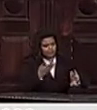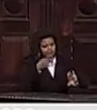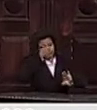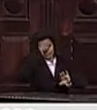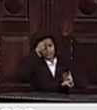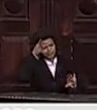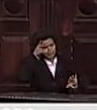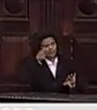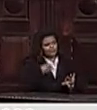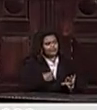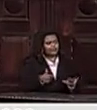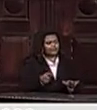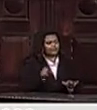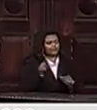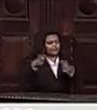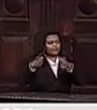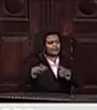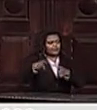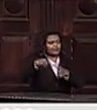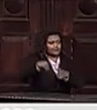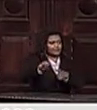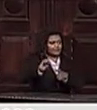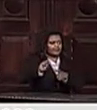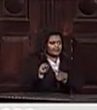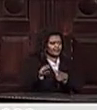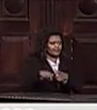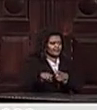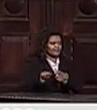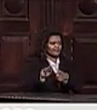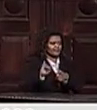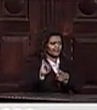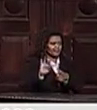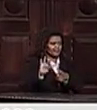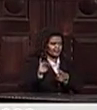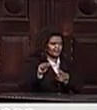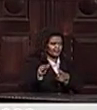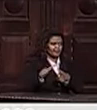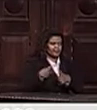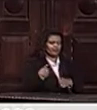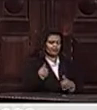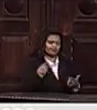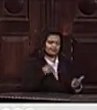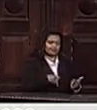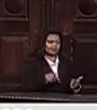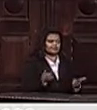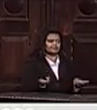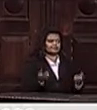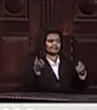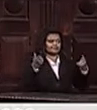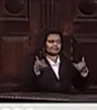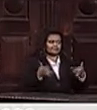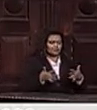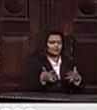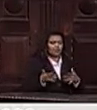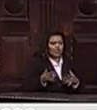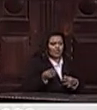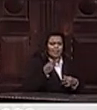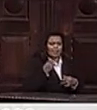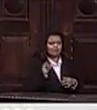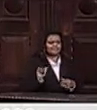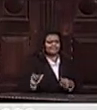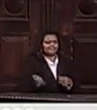completou recentemente o seu 7º mês de mandato. Aqui dessa tribuna, e aproveitando a presença dos vereadores, eu